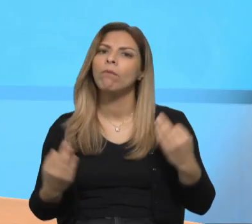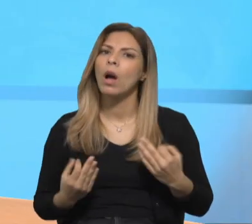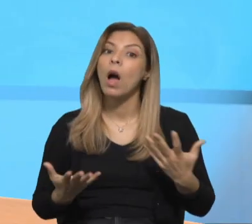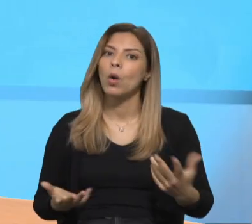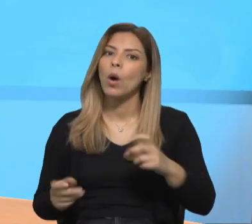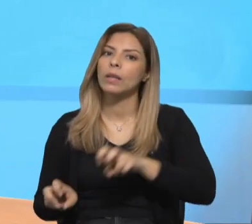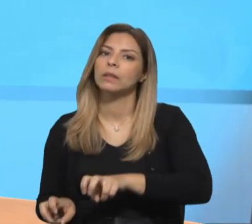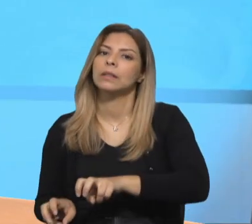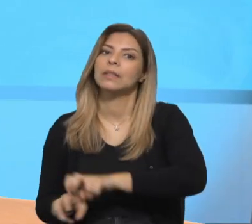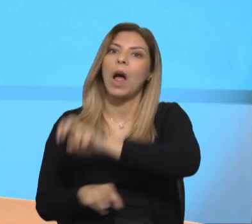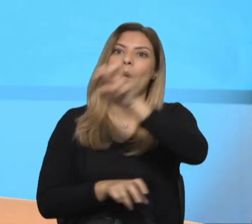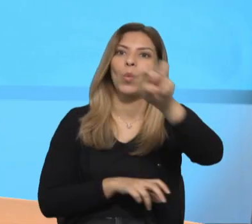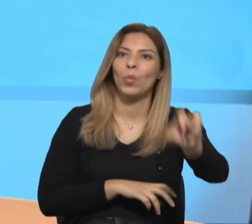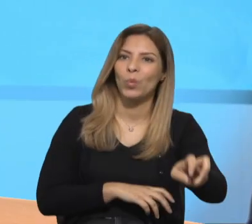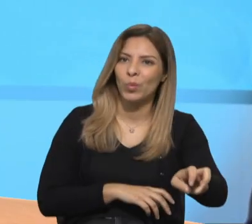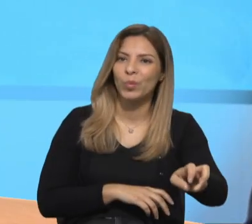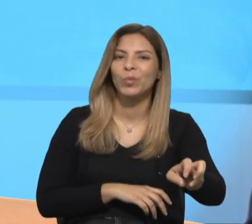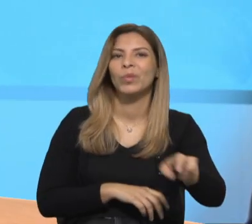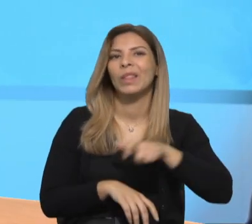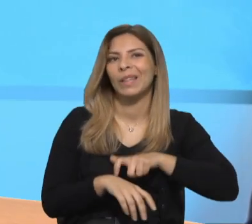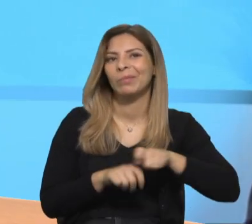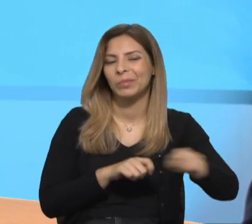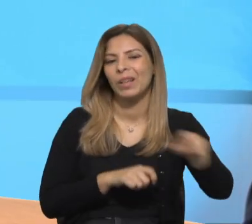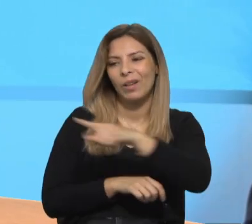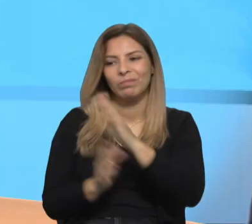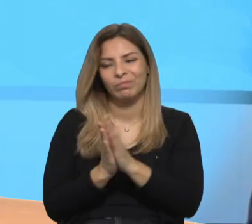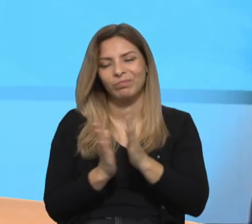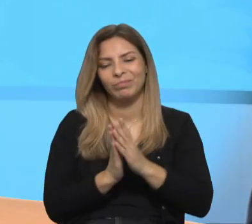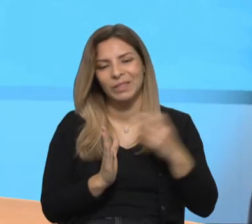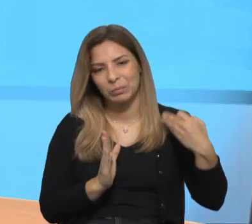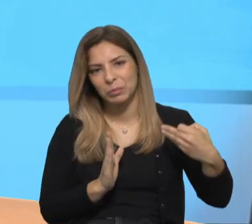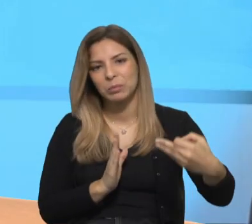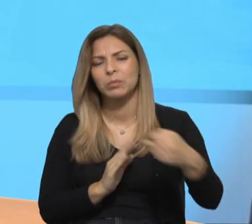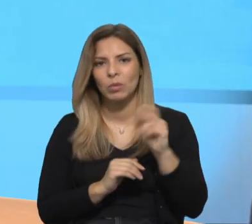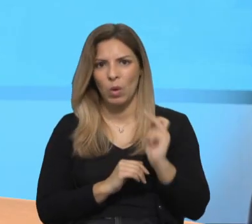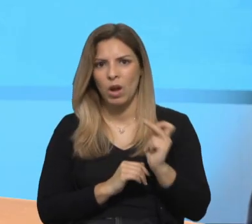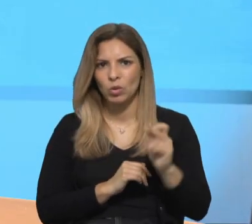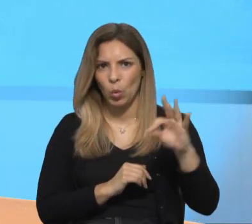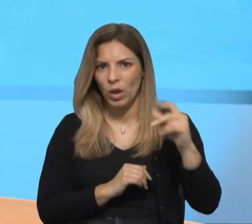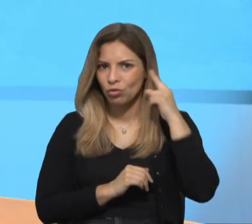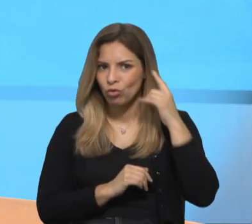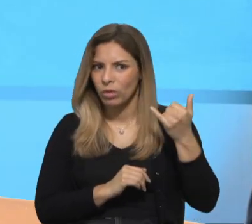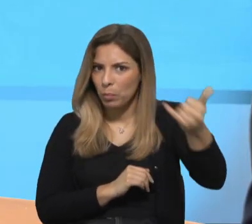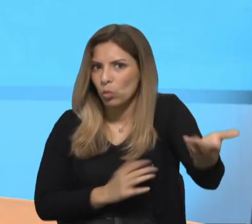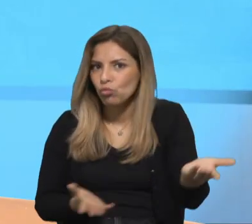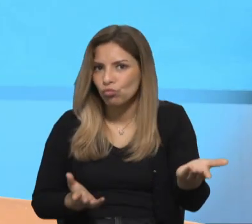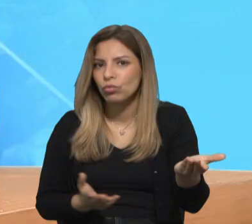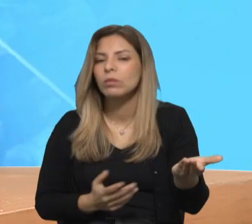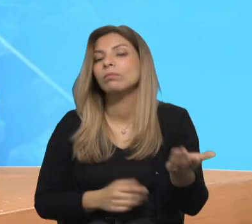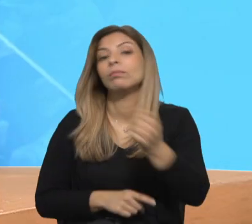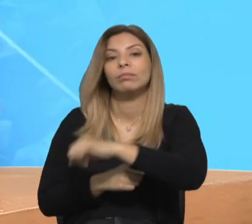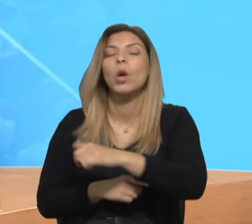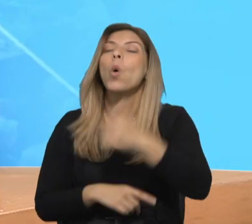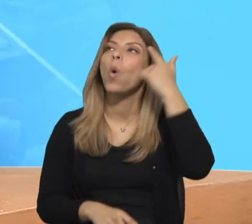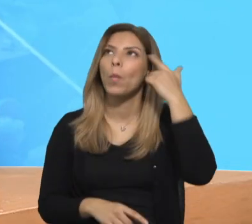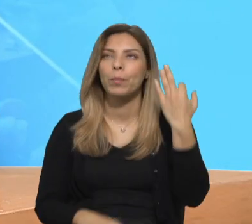no tempo, porque queria também falar do diaconado permanente. Certo. Foram 40 anos depois, dessas alturas, se calhar. Olha, estávamos